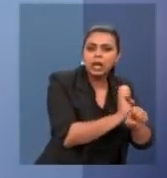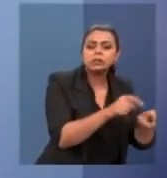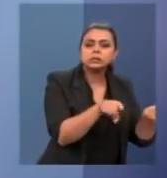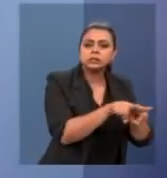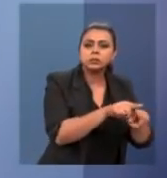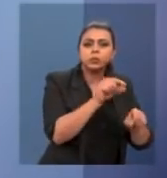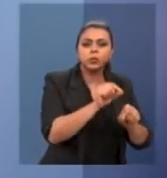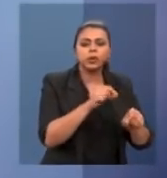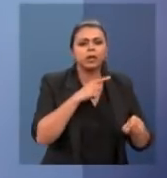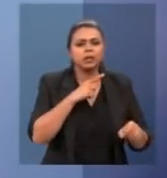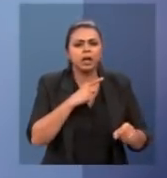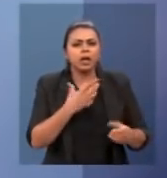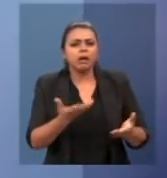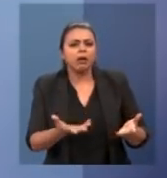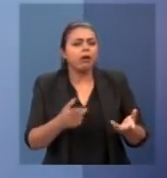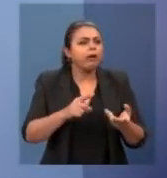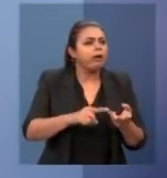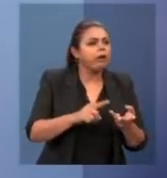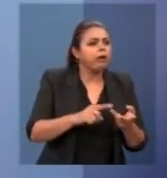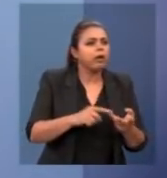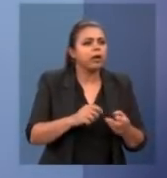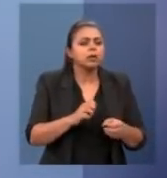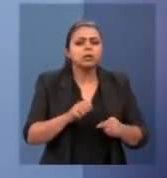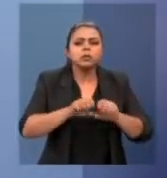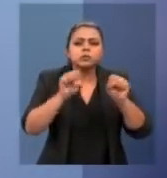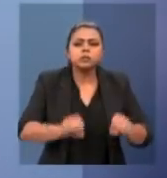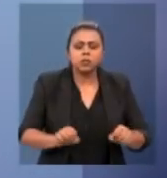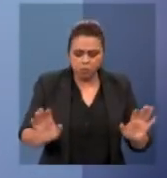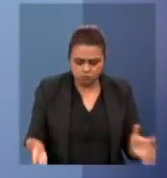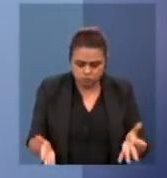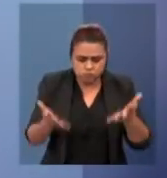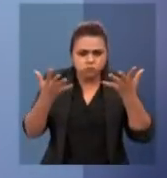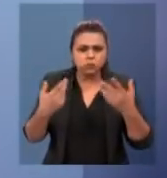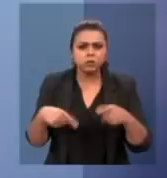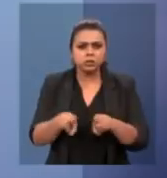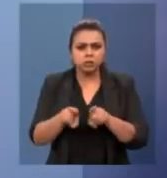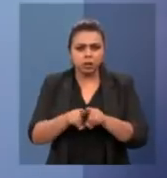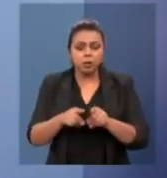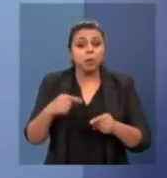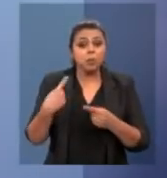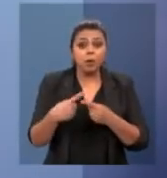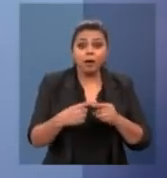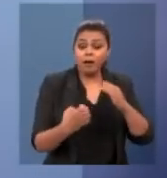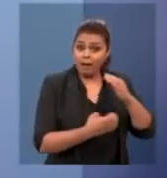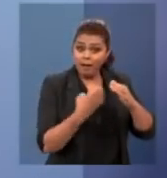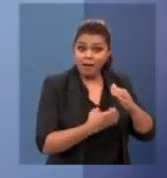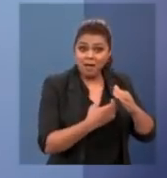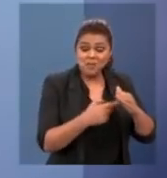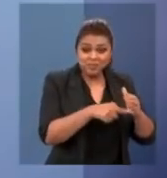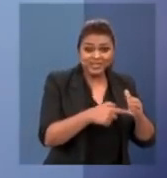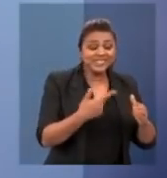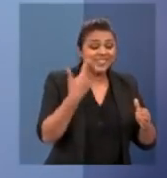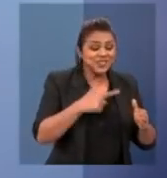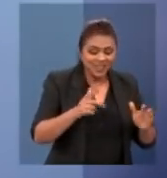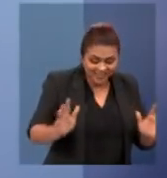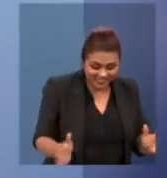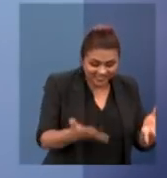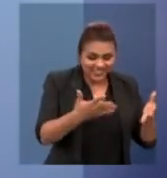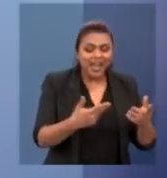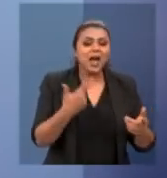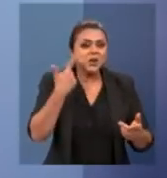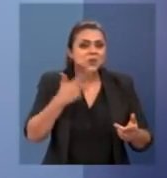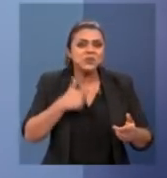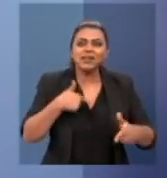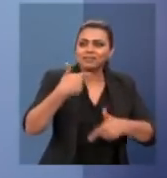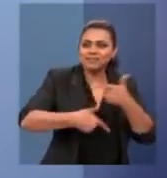o sistema de competi há o sistema de incentivo que a gente tem que dar às empresas para que elas possam gerar emprego e renda nas mesmas condições